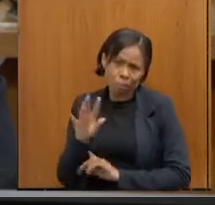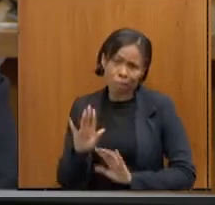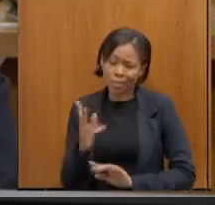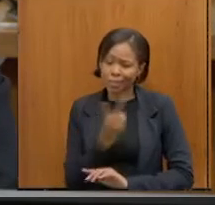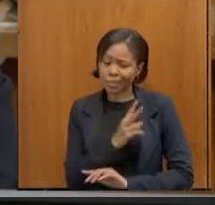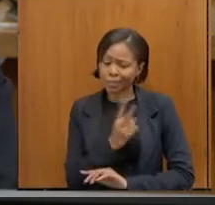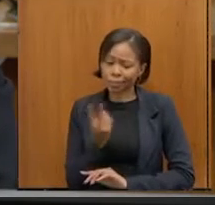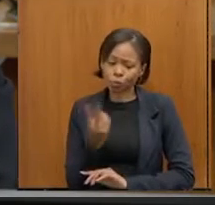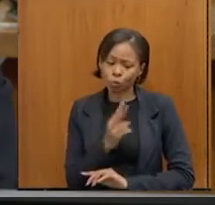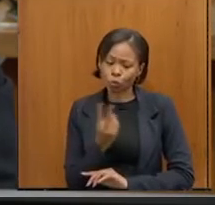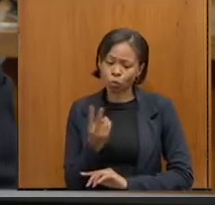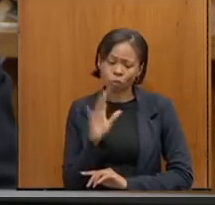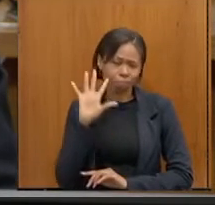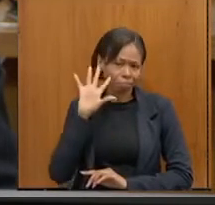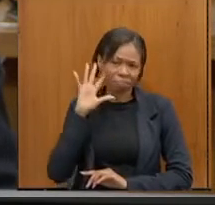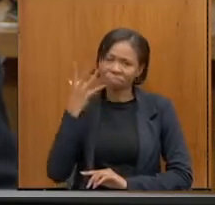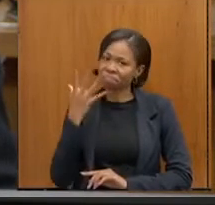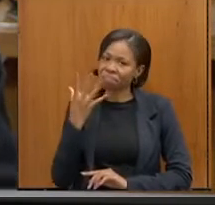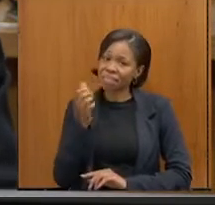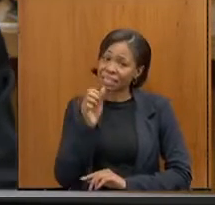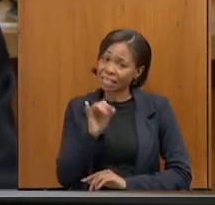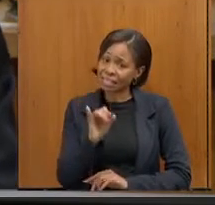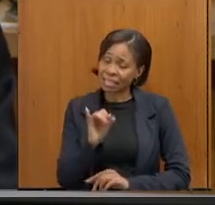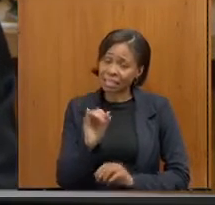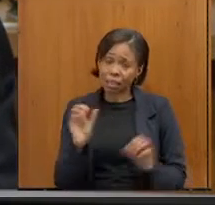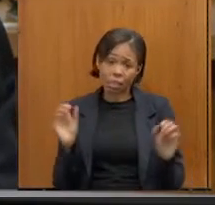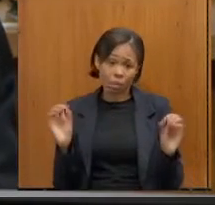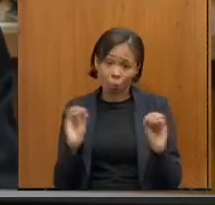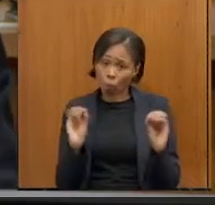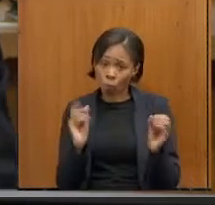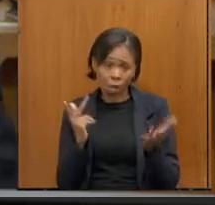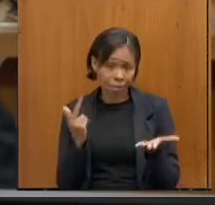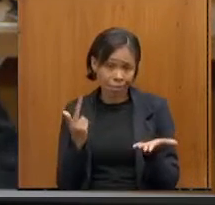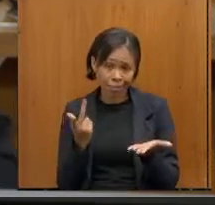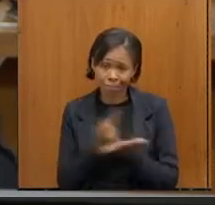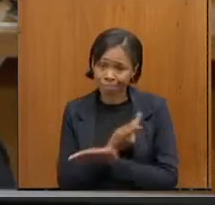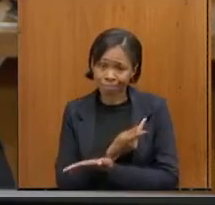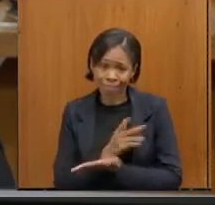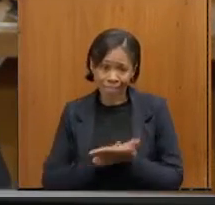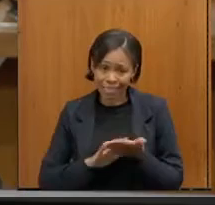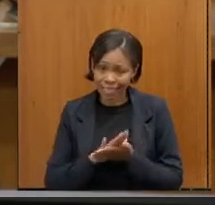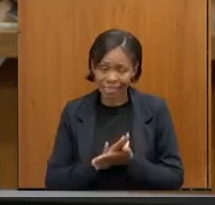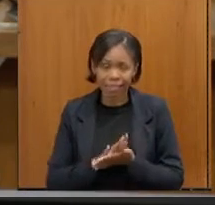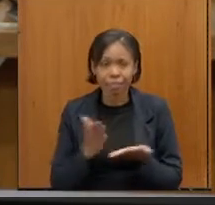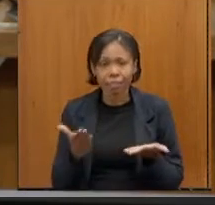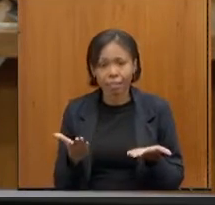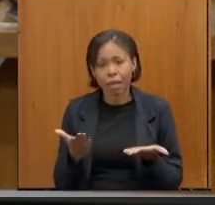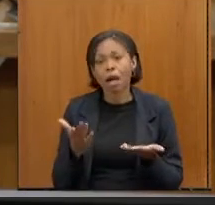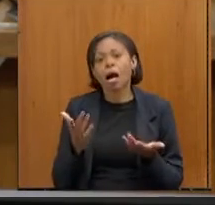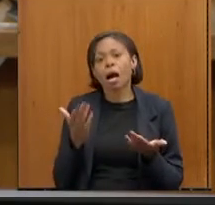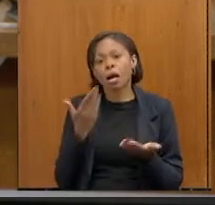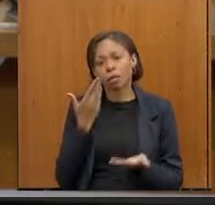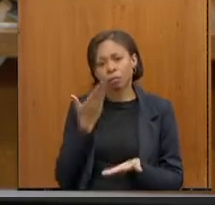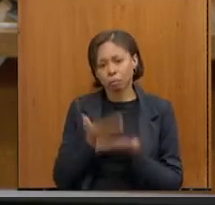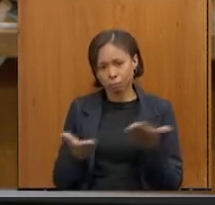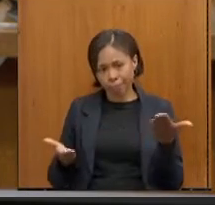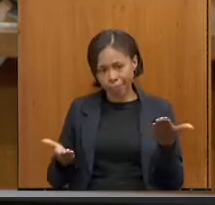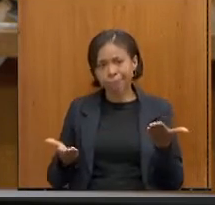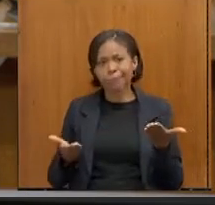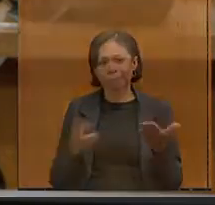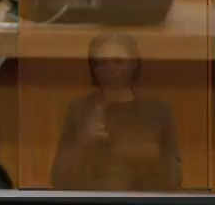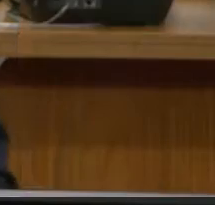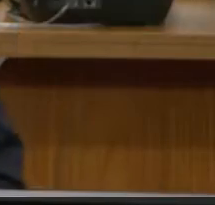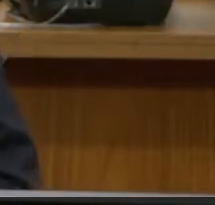não forem é nós não acontecer em alguma dessas duas decisões nós sim perderemos essas